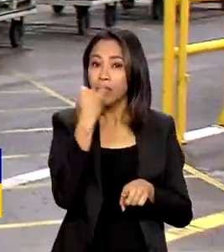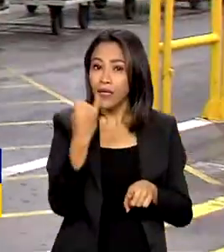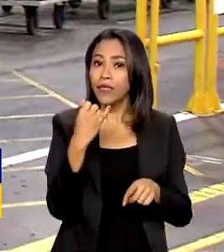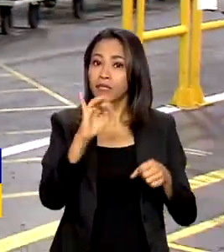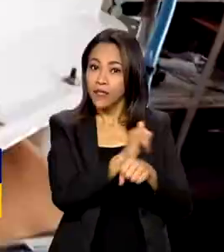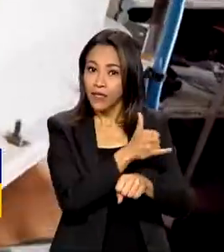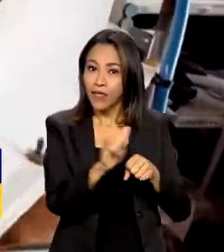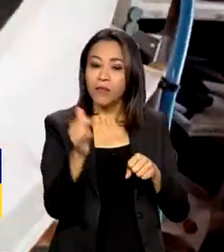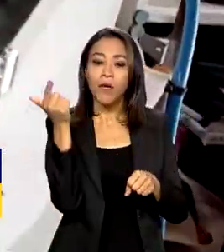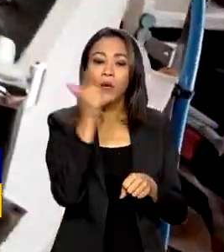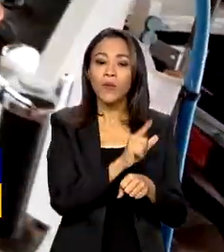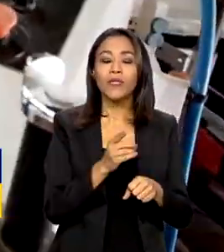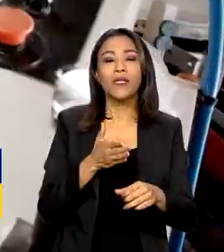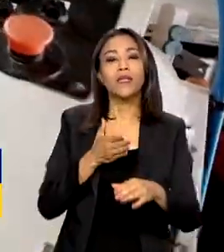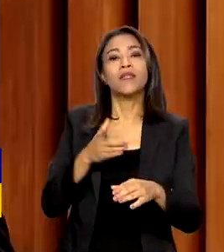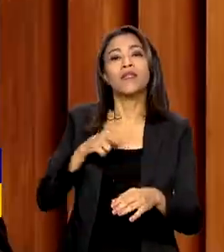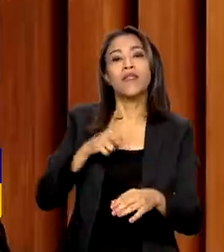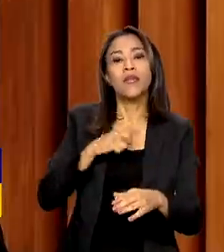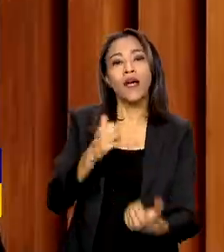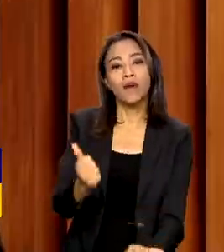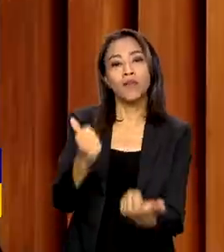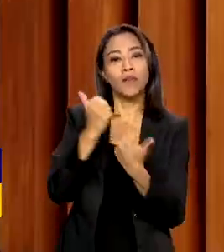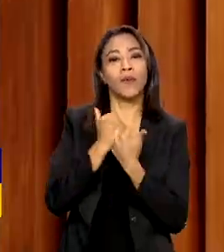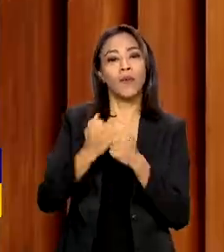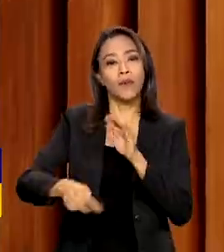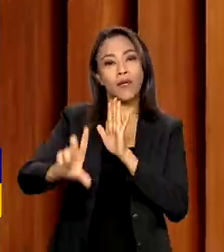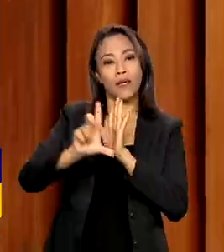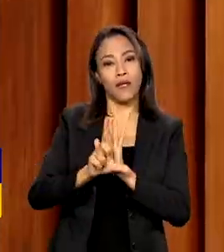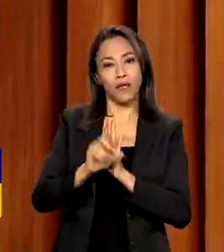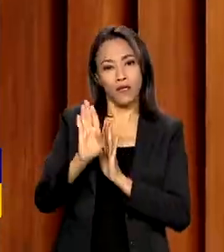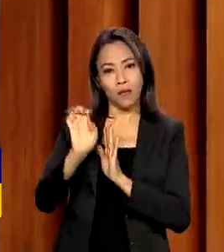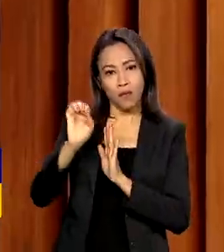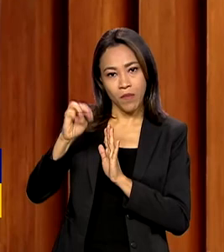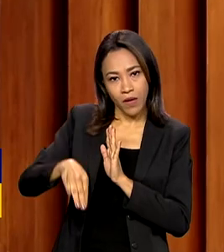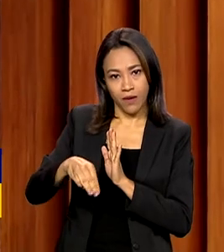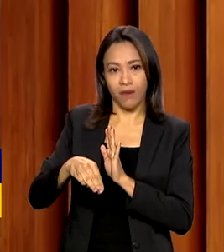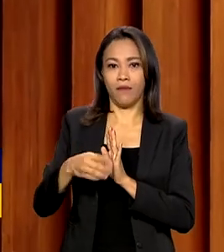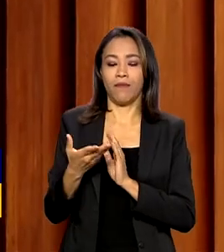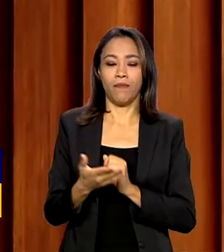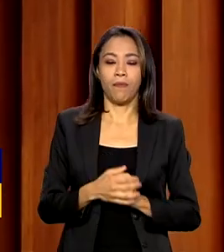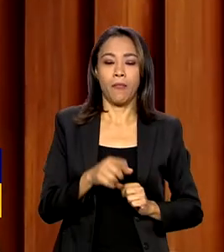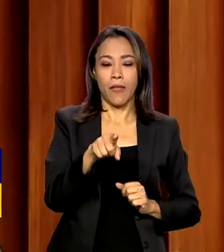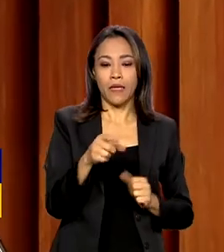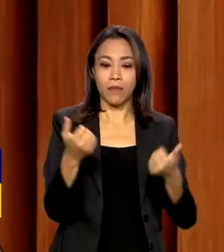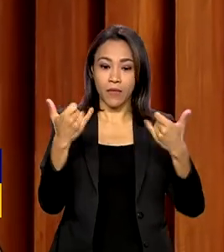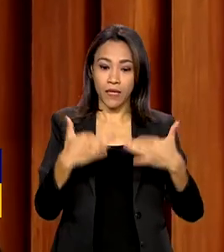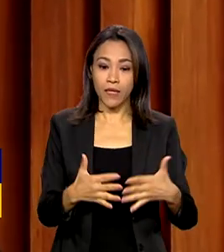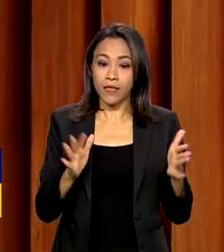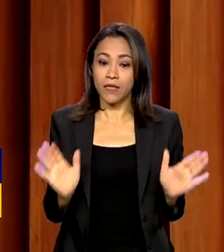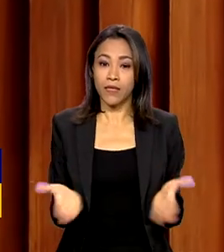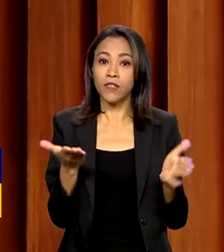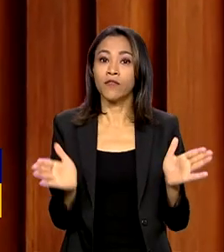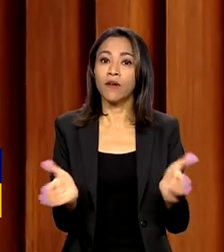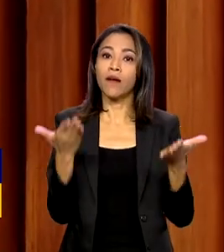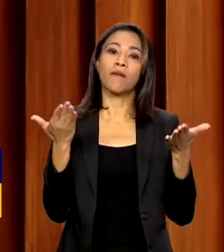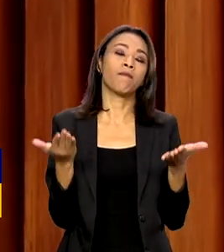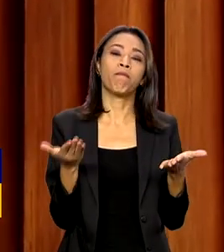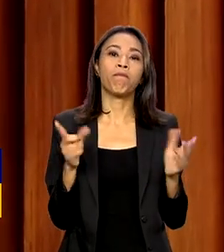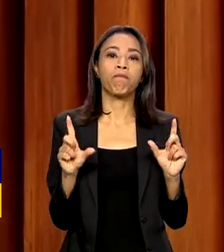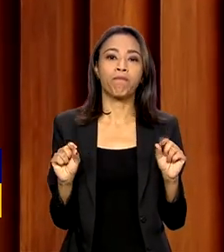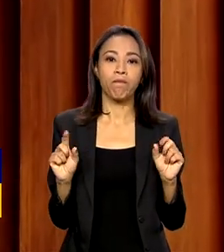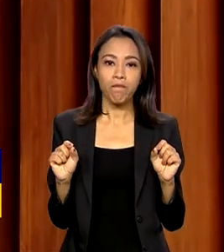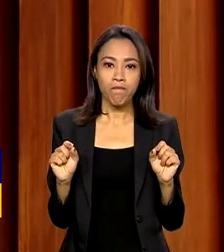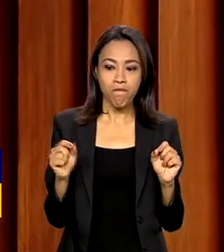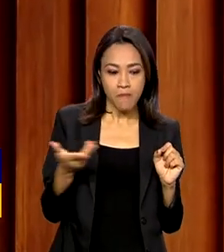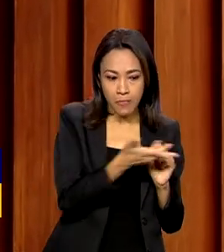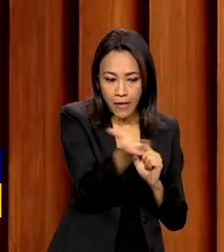aos benefícios da Lei do Bem. Para a gente incentivar os benefícios, incentivar que o